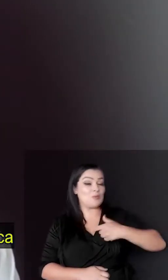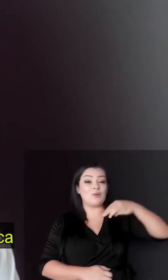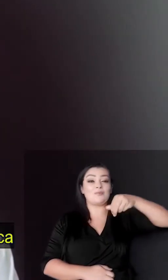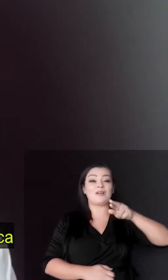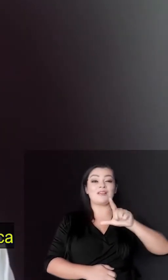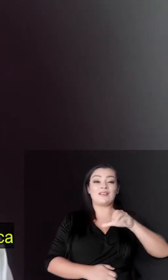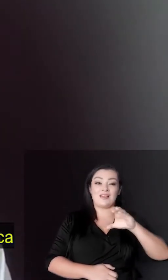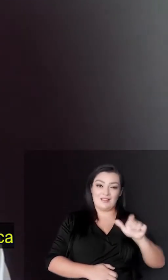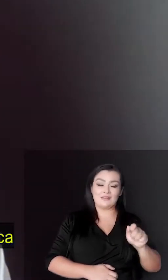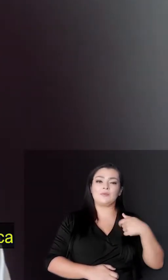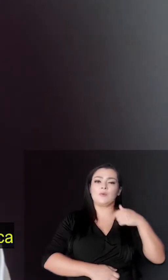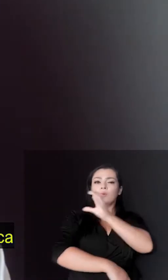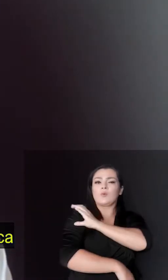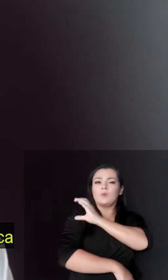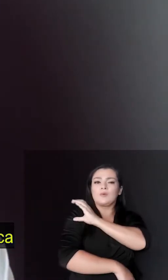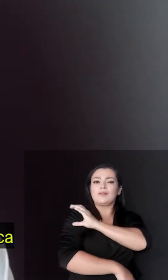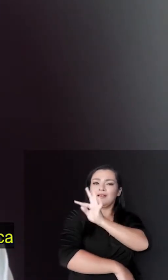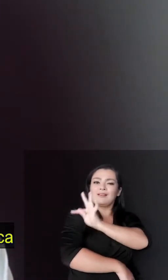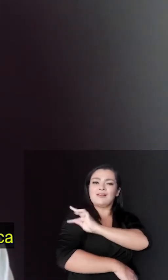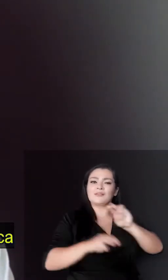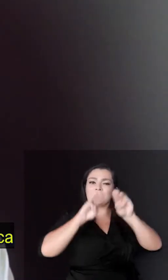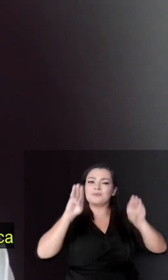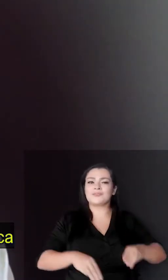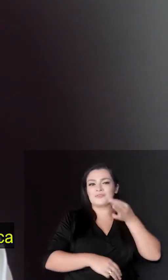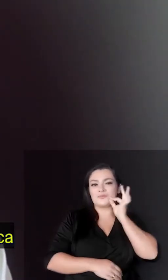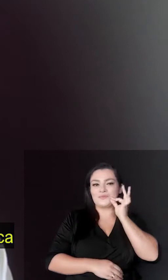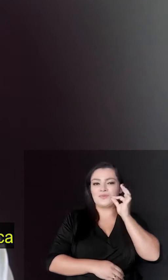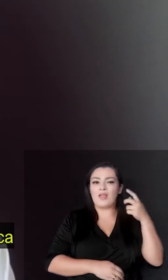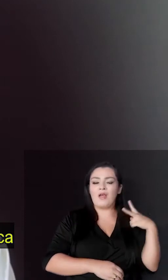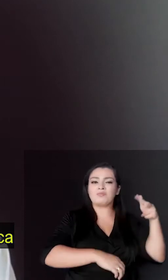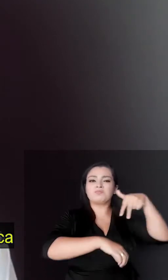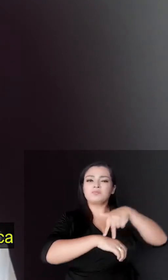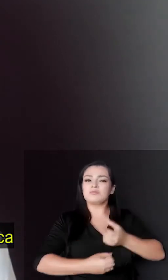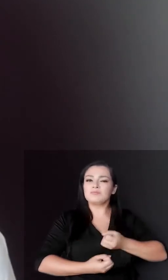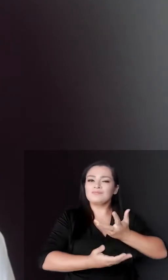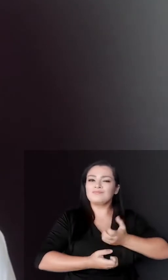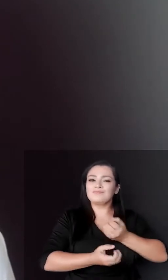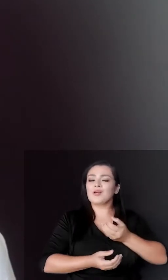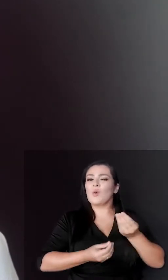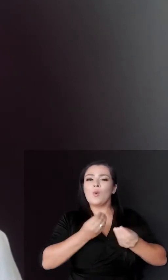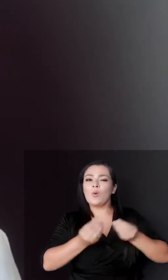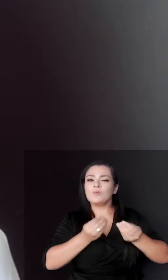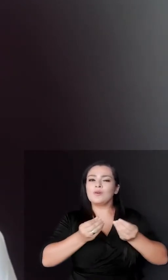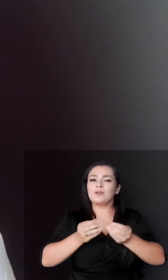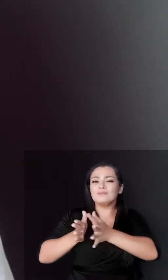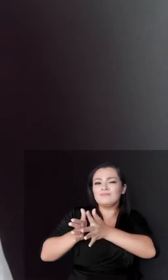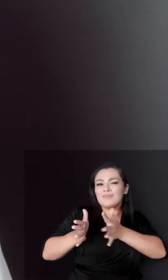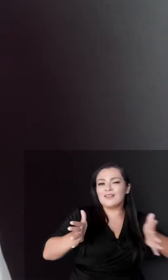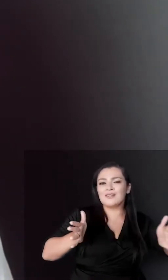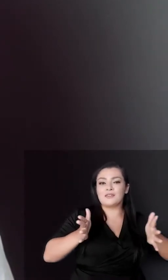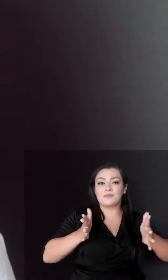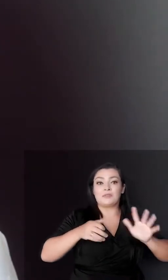Eu sou Marcela Rizek, coordenadora técnica do Museu do Café, e venho aqui compartilhar um pouco de como foi esse período